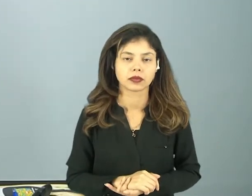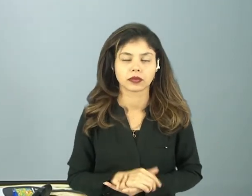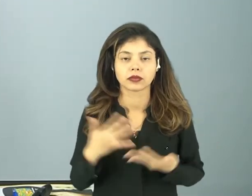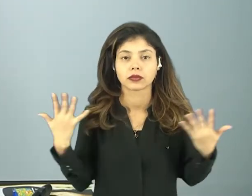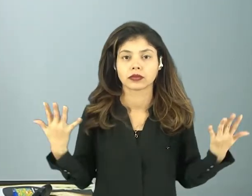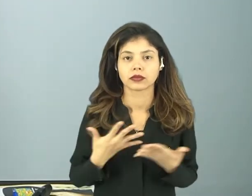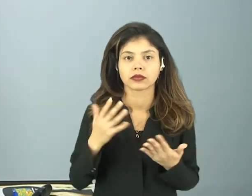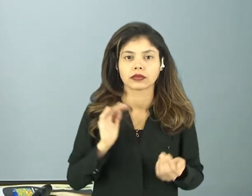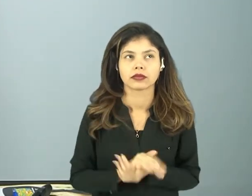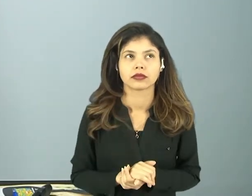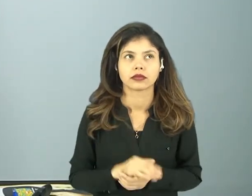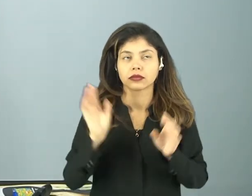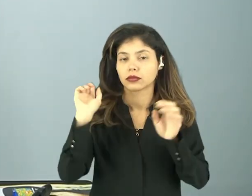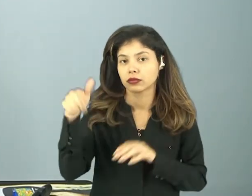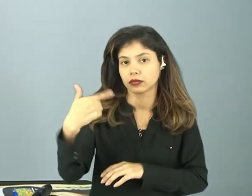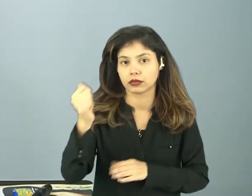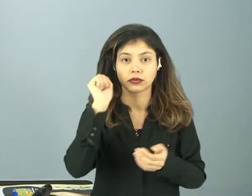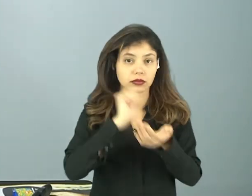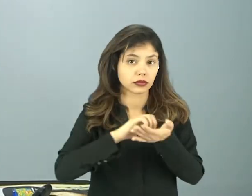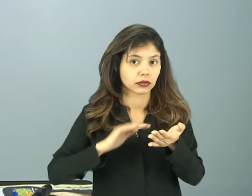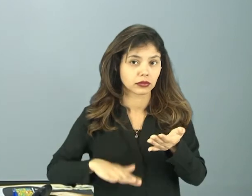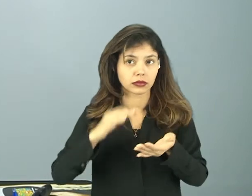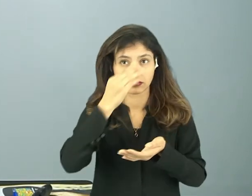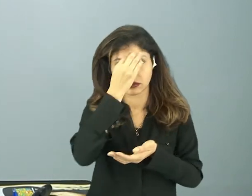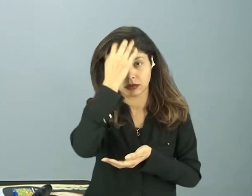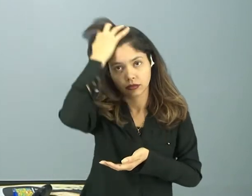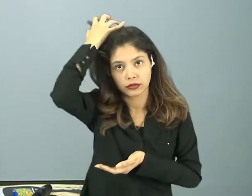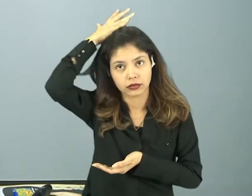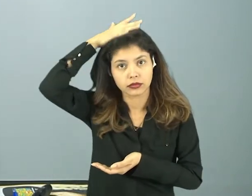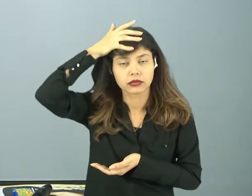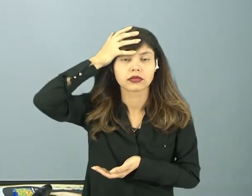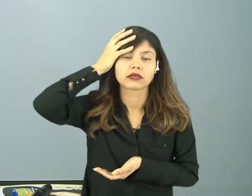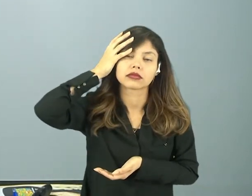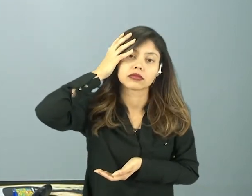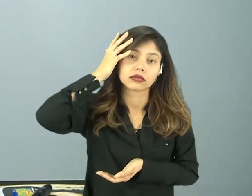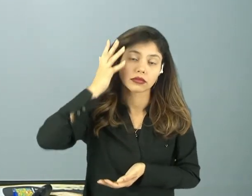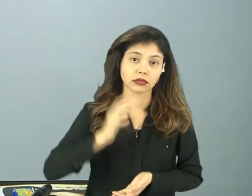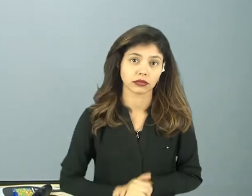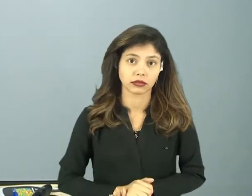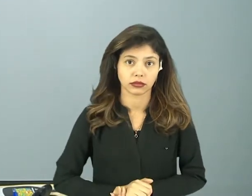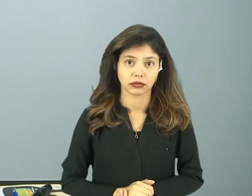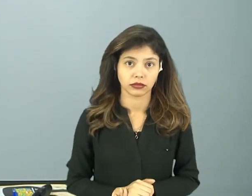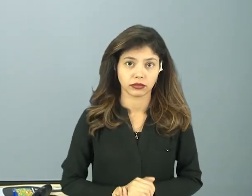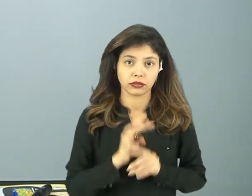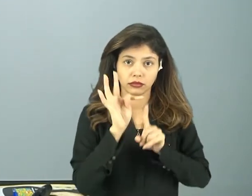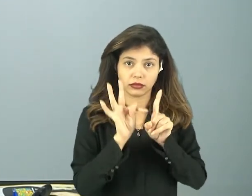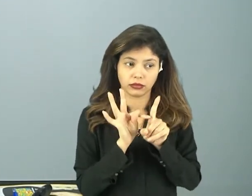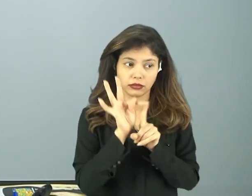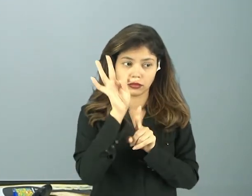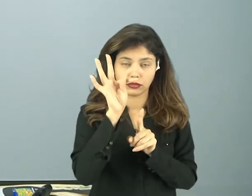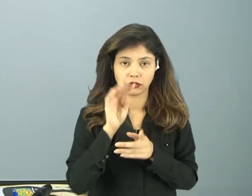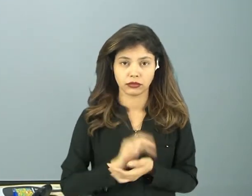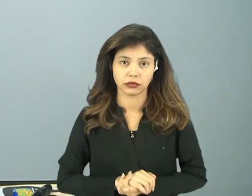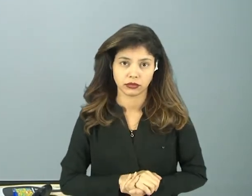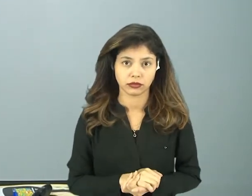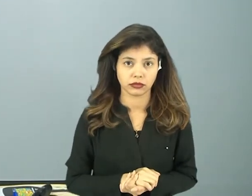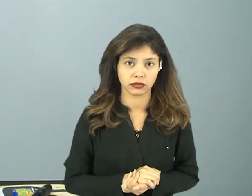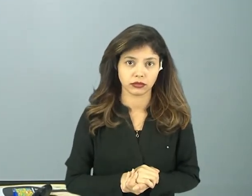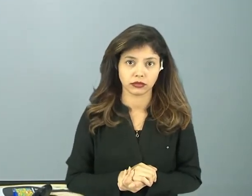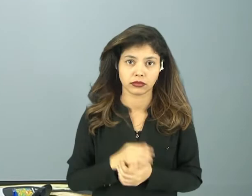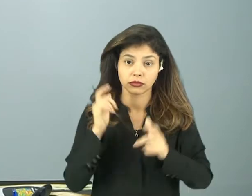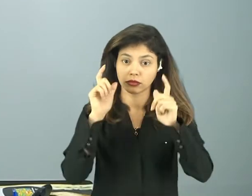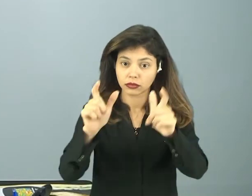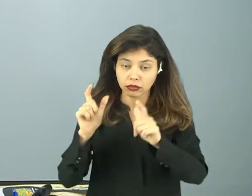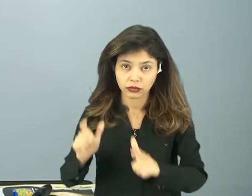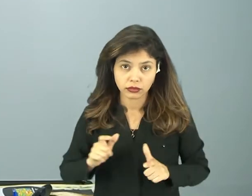E agora nós vamos para esta outra atividade. Agora nós vamos falar de temperatura